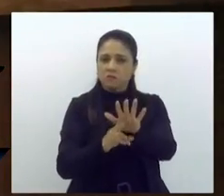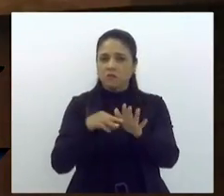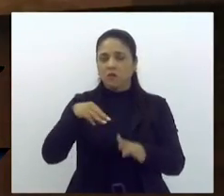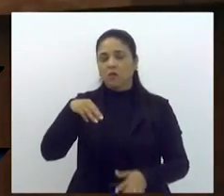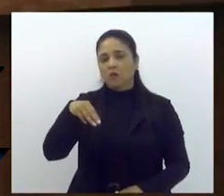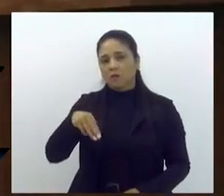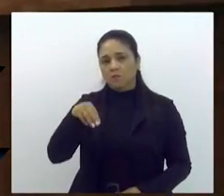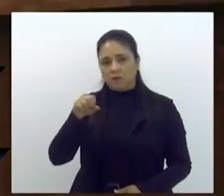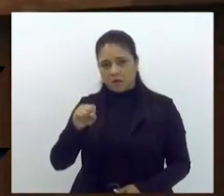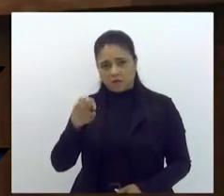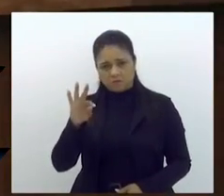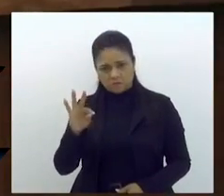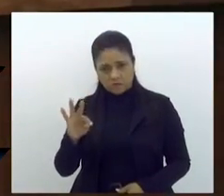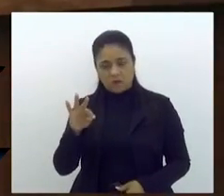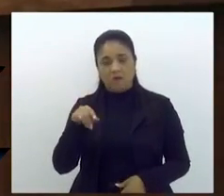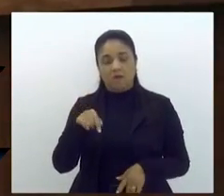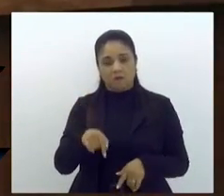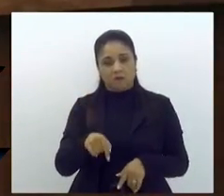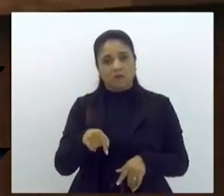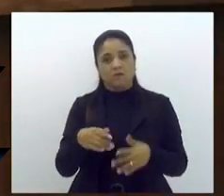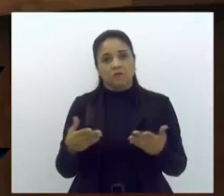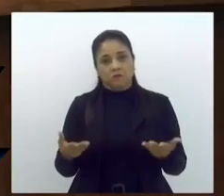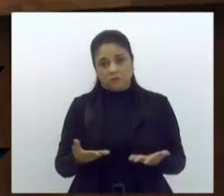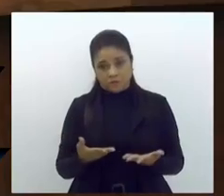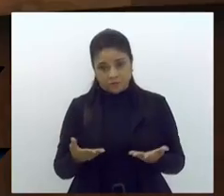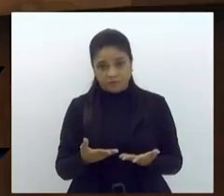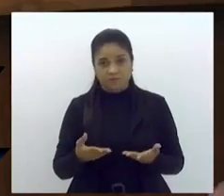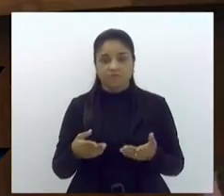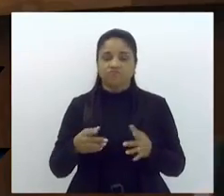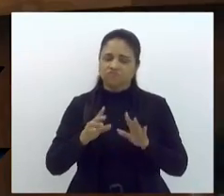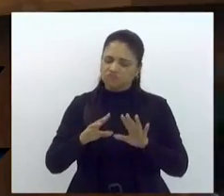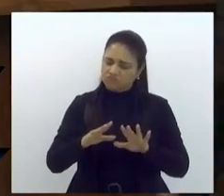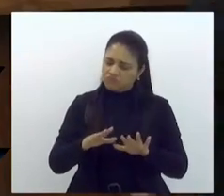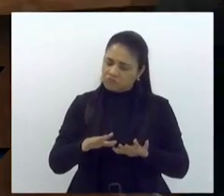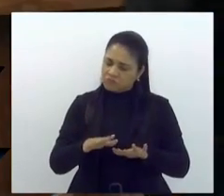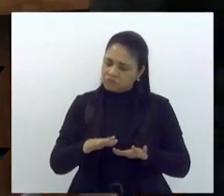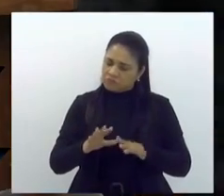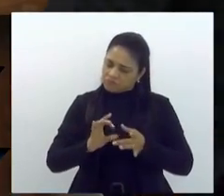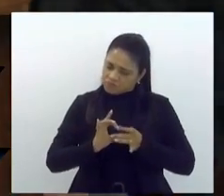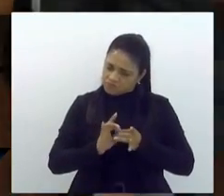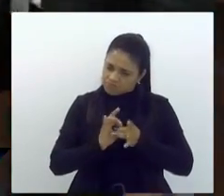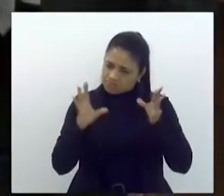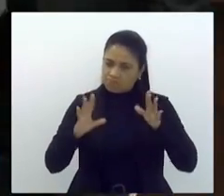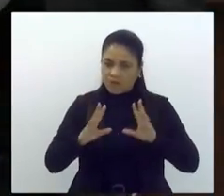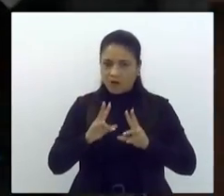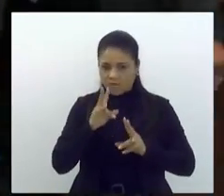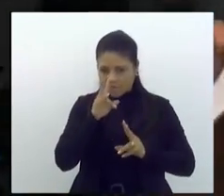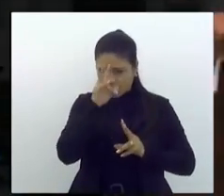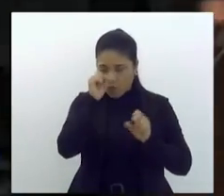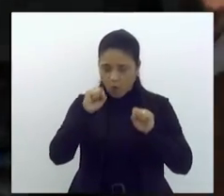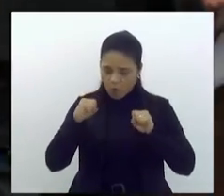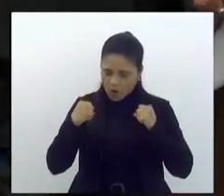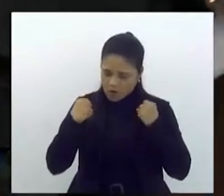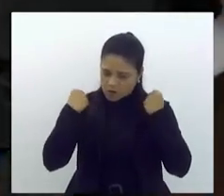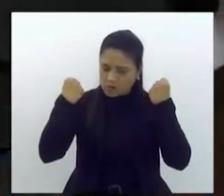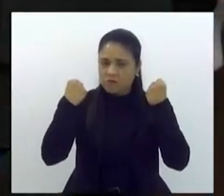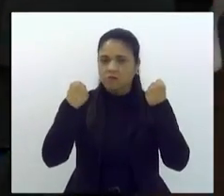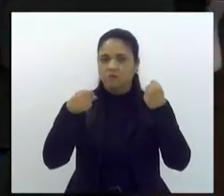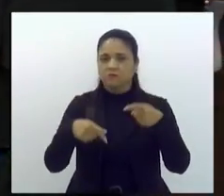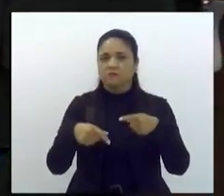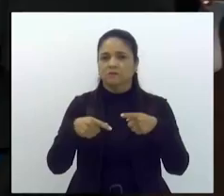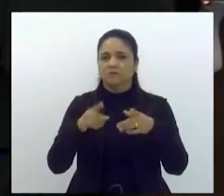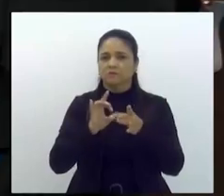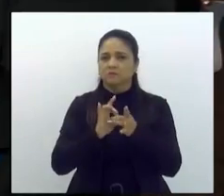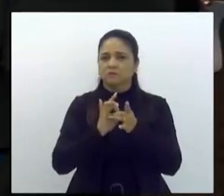aqui nesse Parlamento também engrandece e fortalece a nossa democracia Deputado Marina é o seu